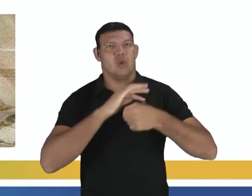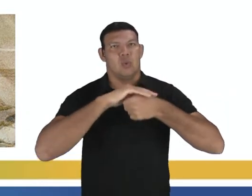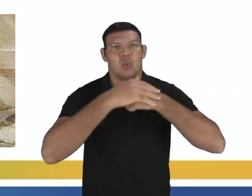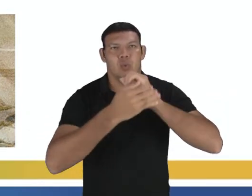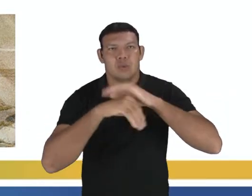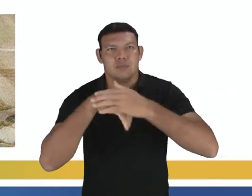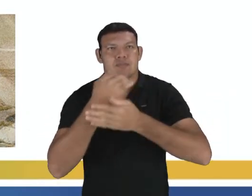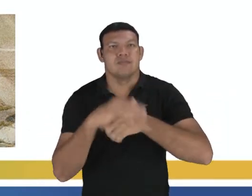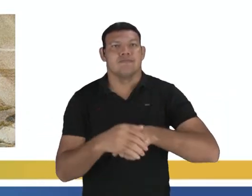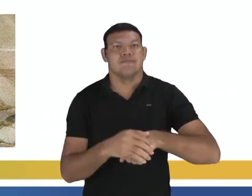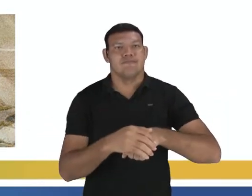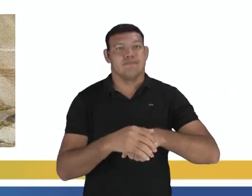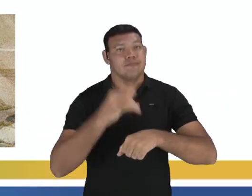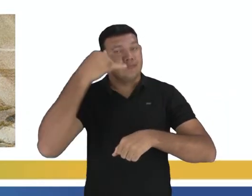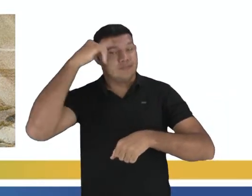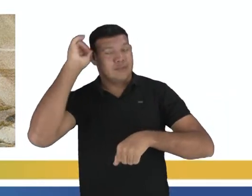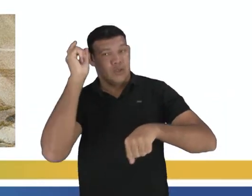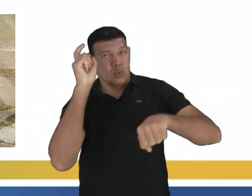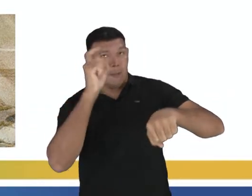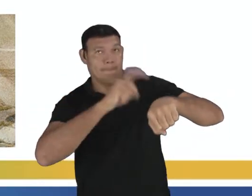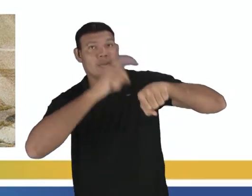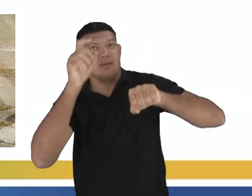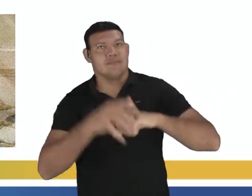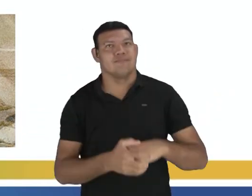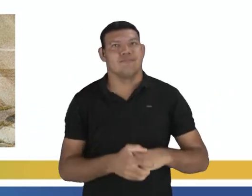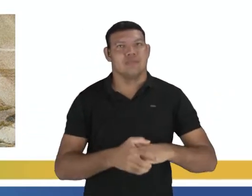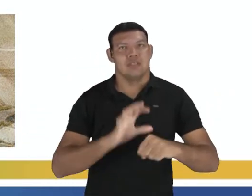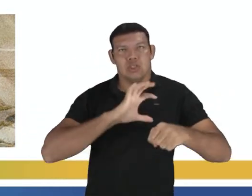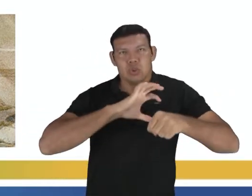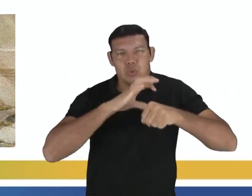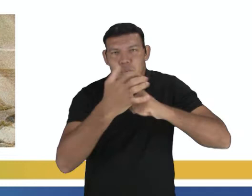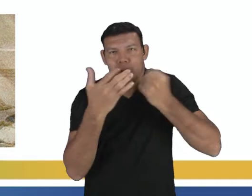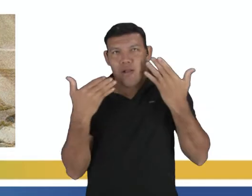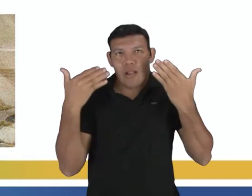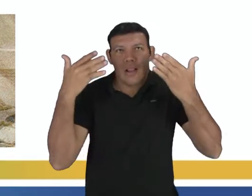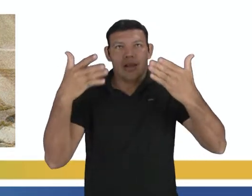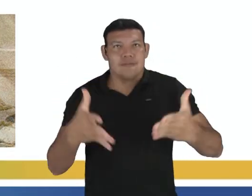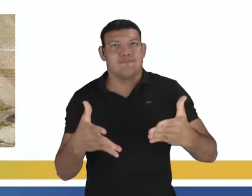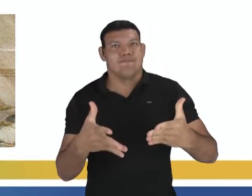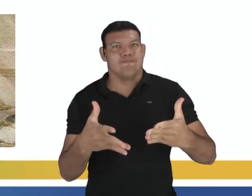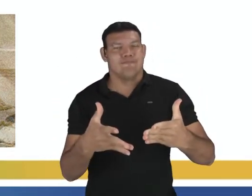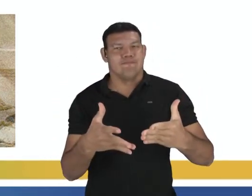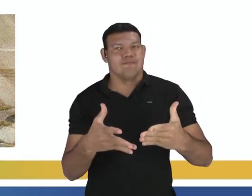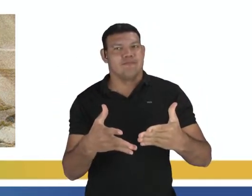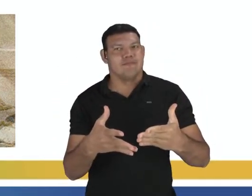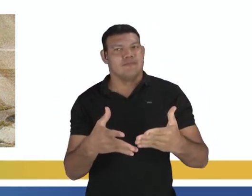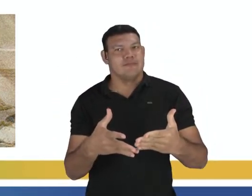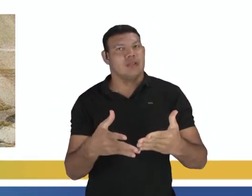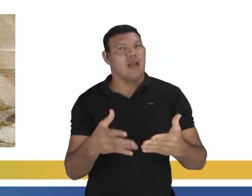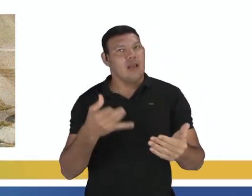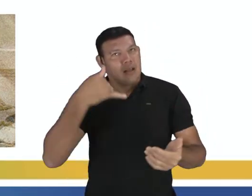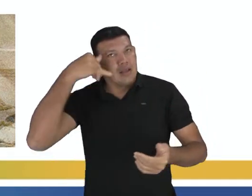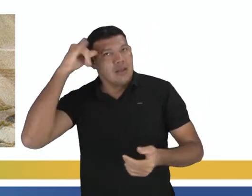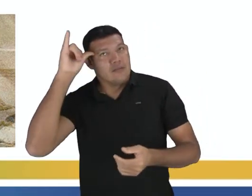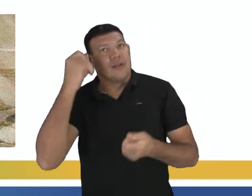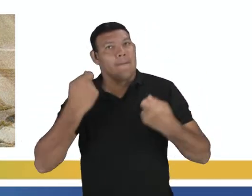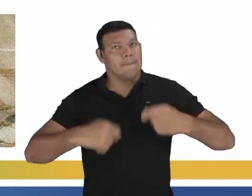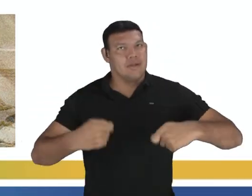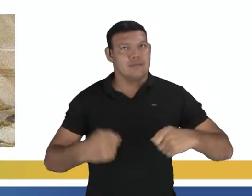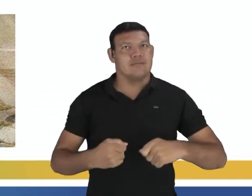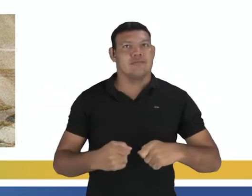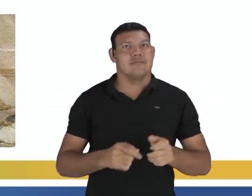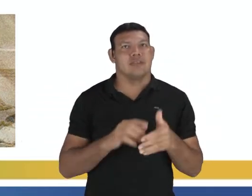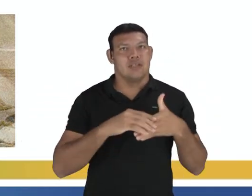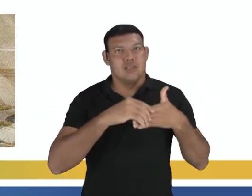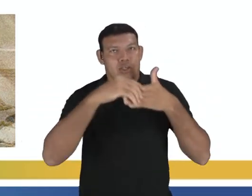mãos, evite se contaminar. O corona tá chegando, não podemos vacilar. De carona neste vírus, eu não